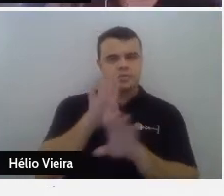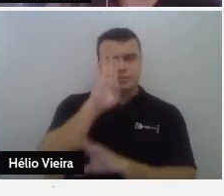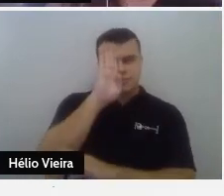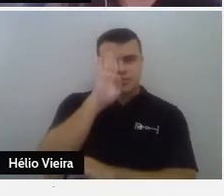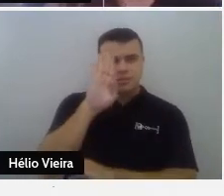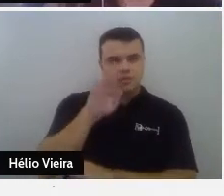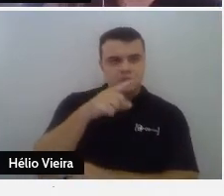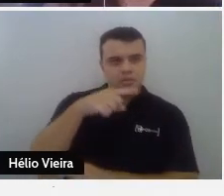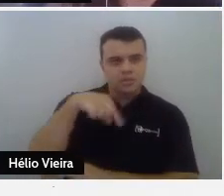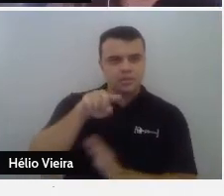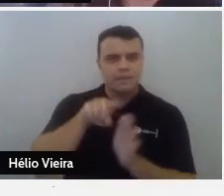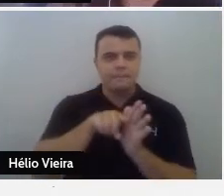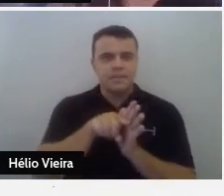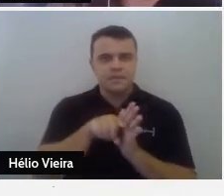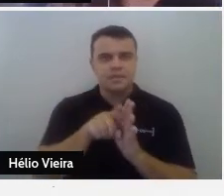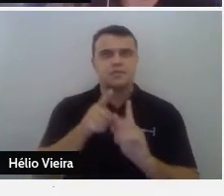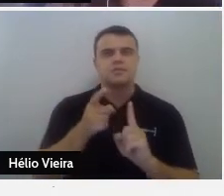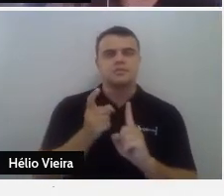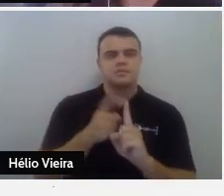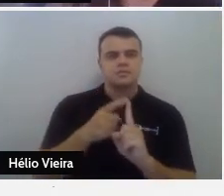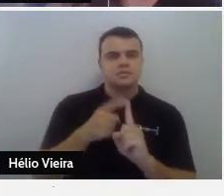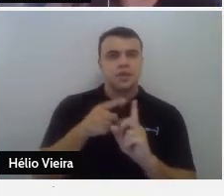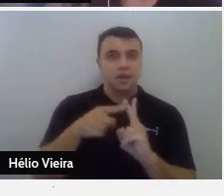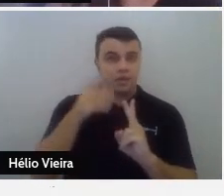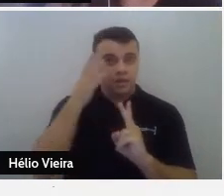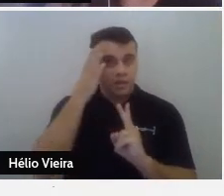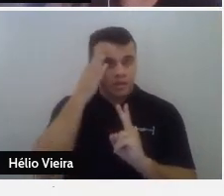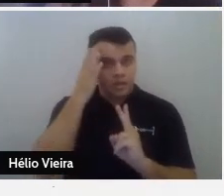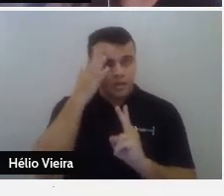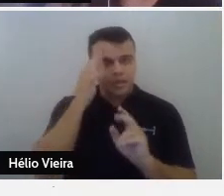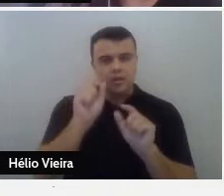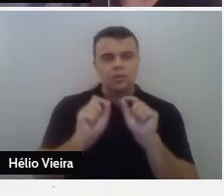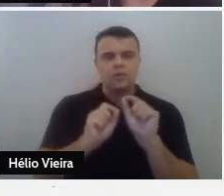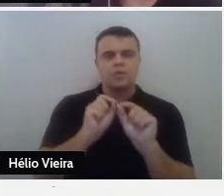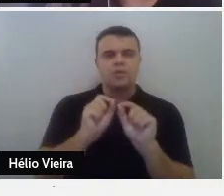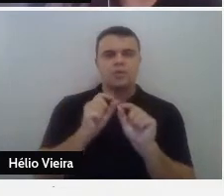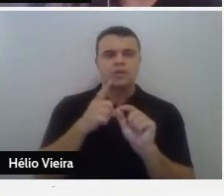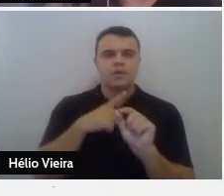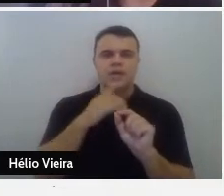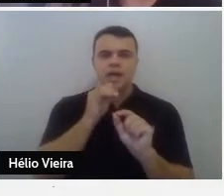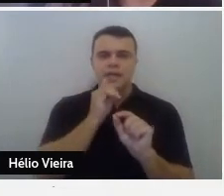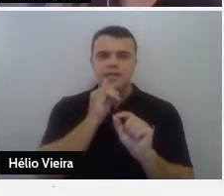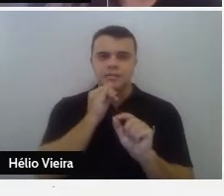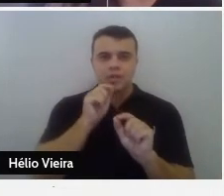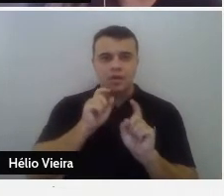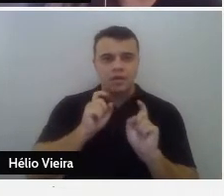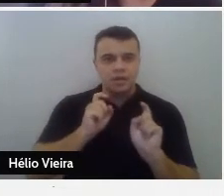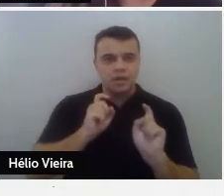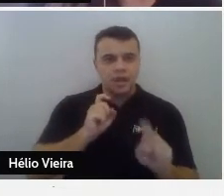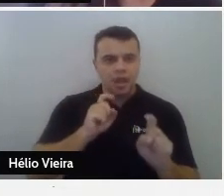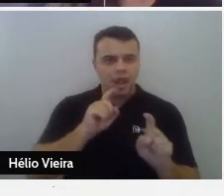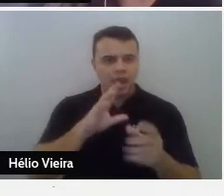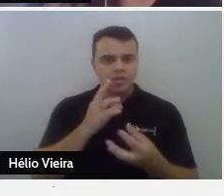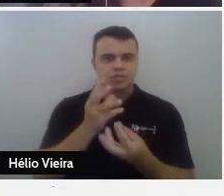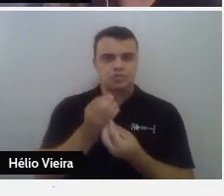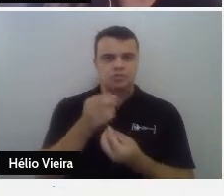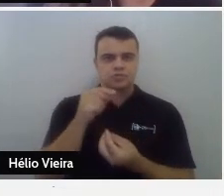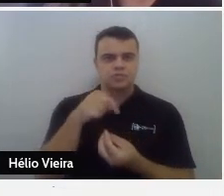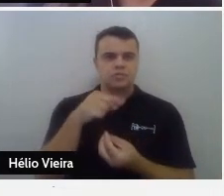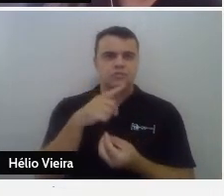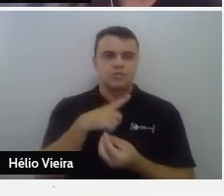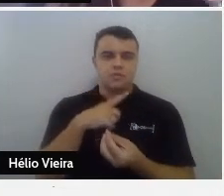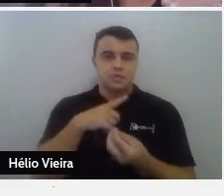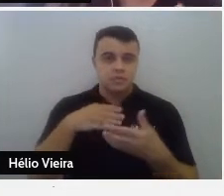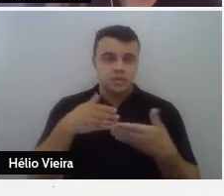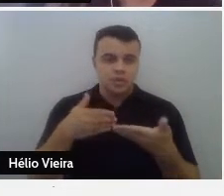para pesquisa, para entender, né? Por exemplo, aqui eu cliquei em movimentos artísticos. Então,